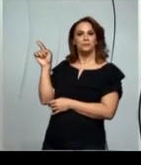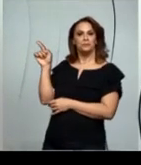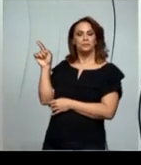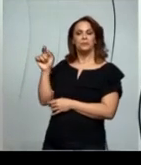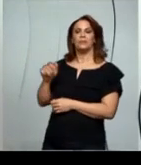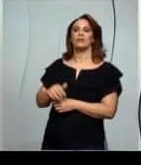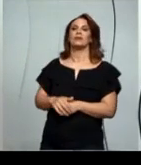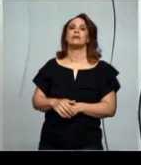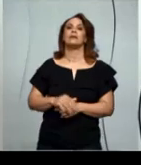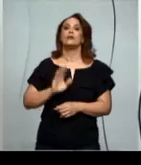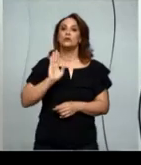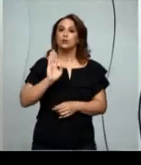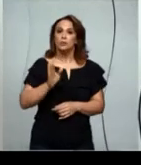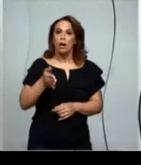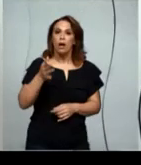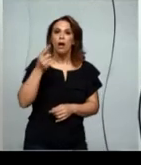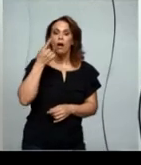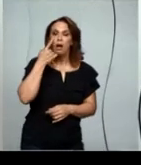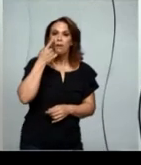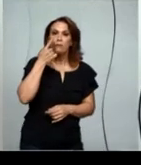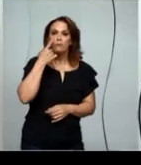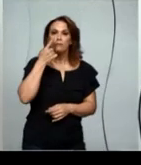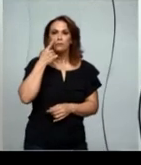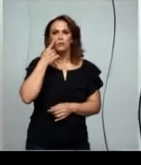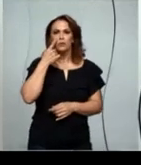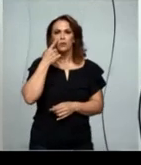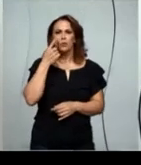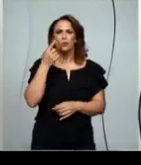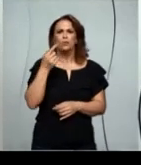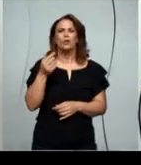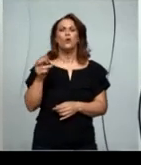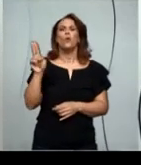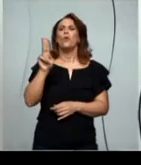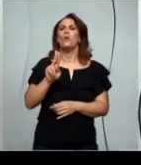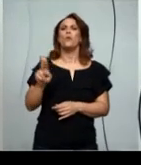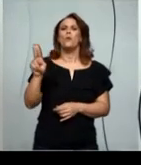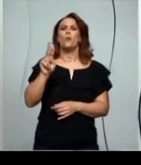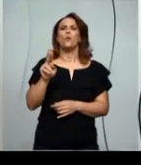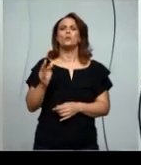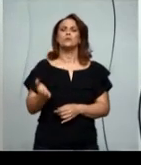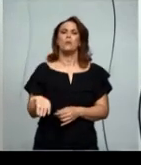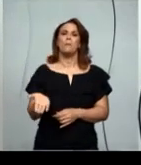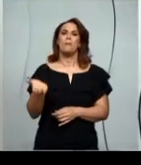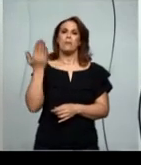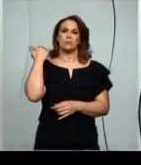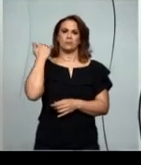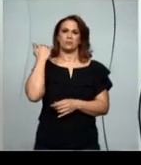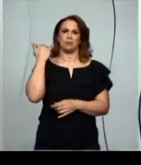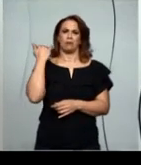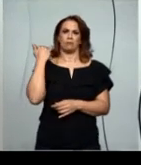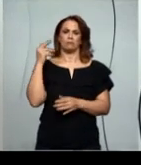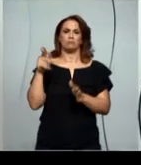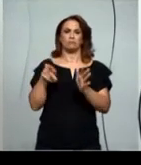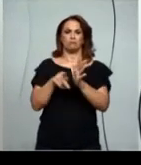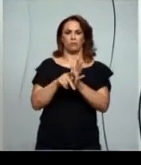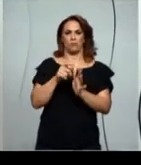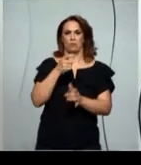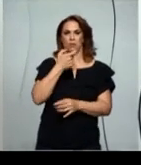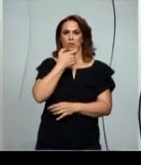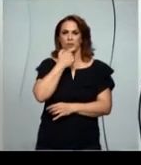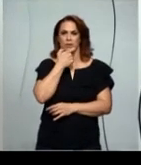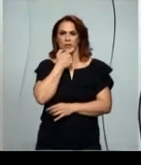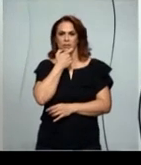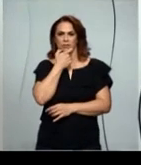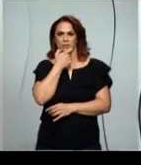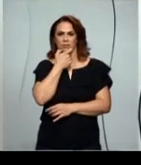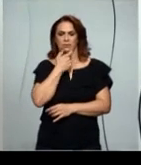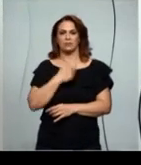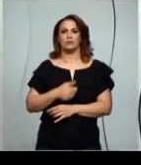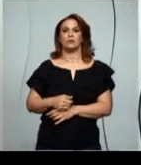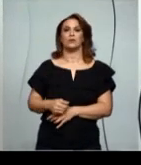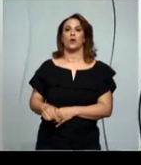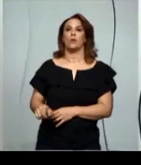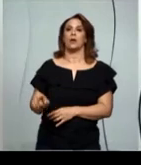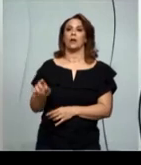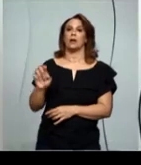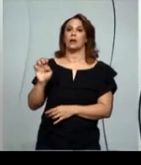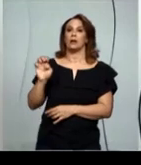que eu uso para me colocar no passado em língua inglesa, está bem? Will mais o verbo.